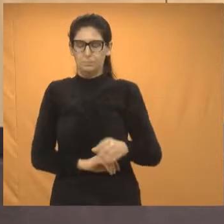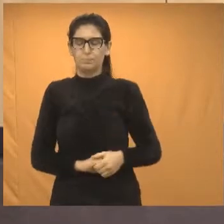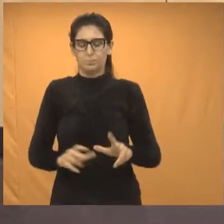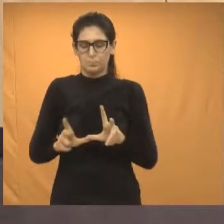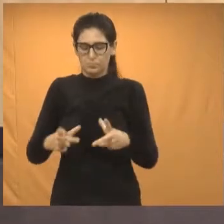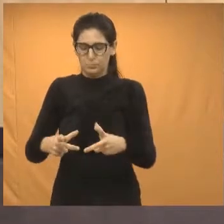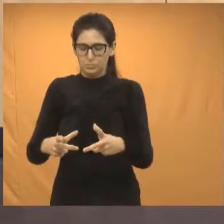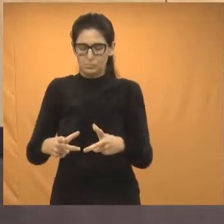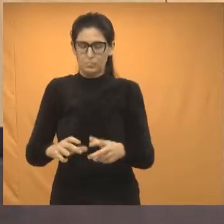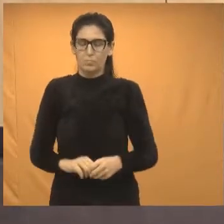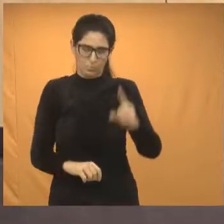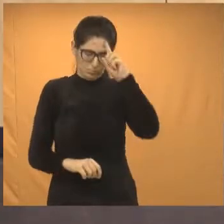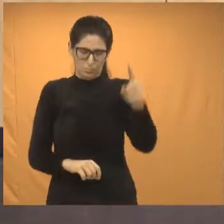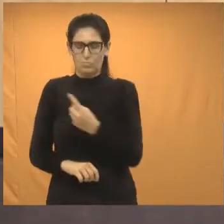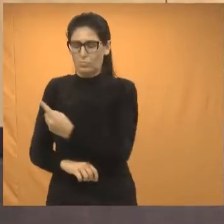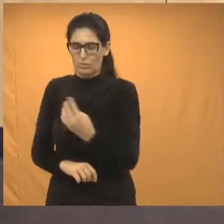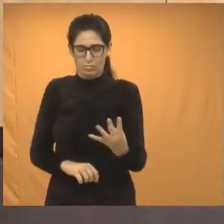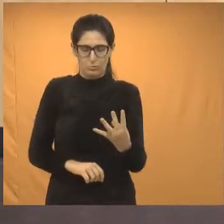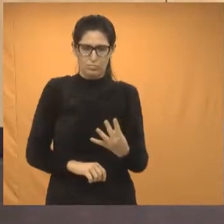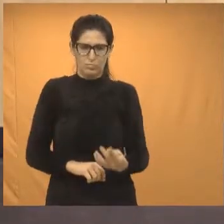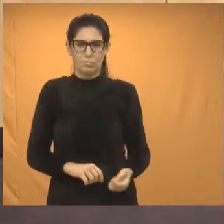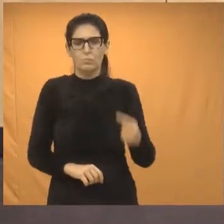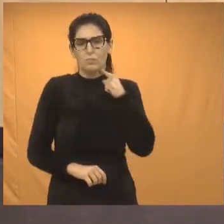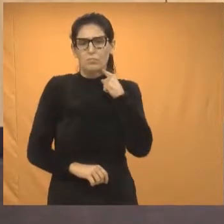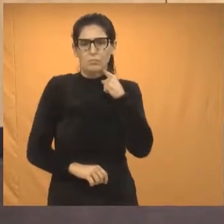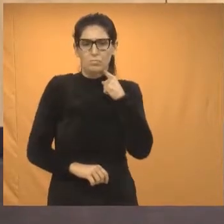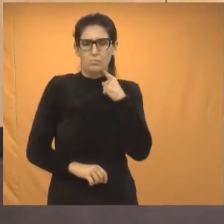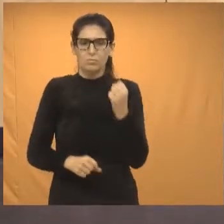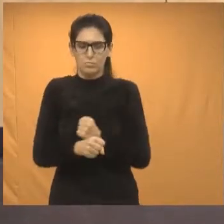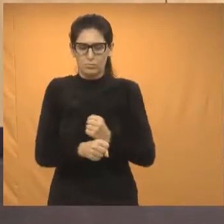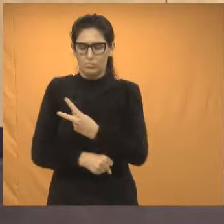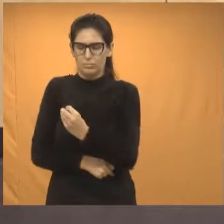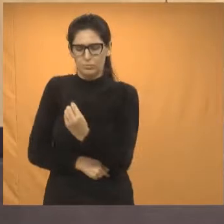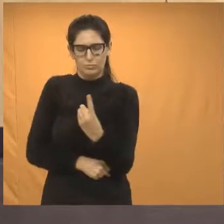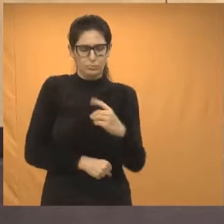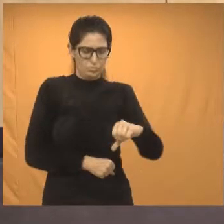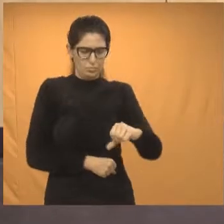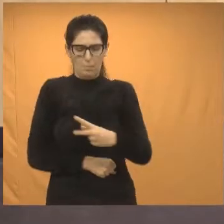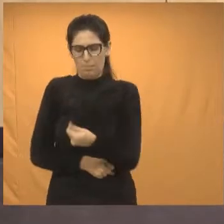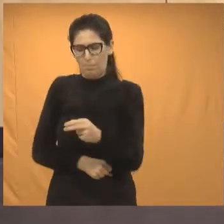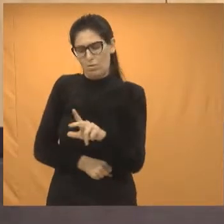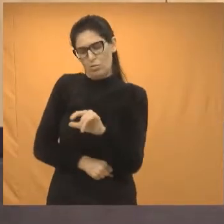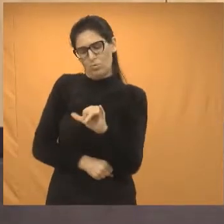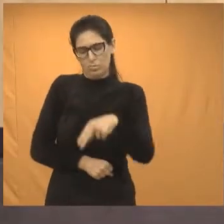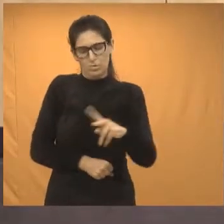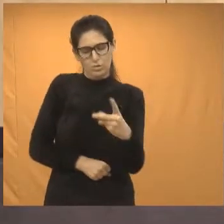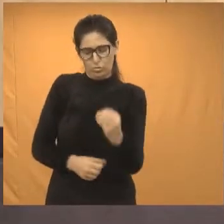Câmara Municipal, 14 de maio de 2019, autoria Paulinho dos Condutores.